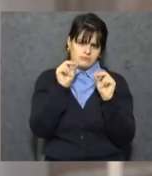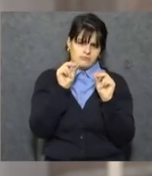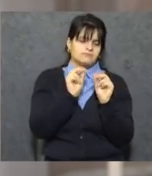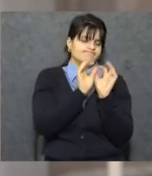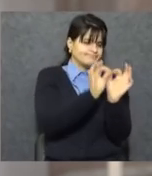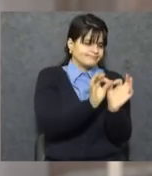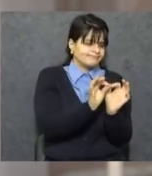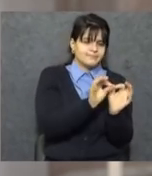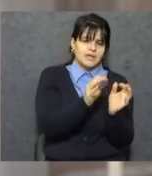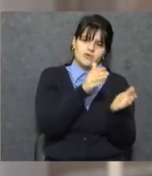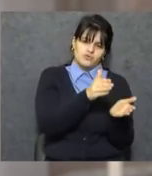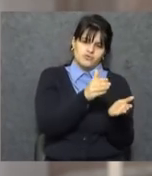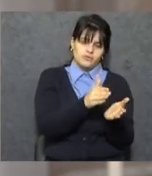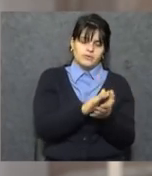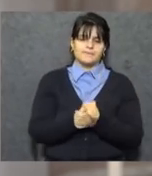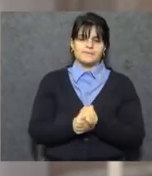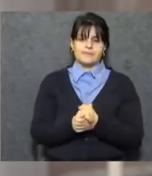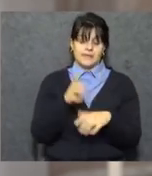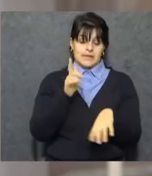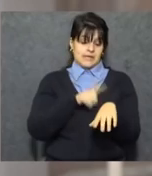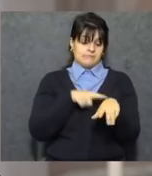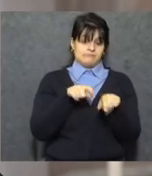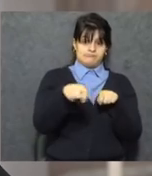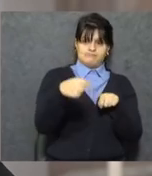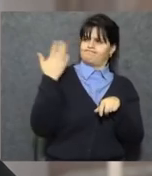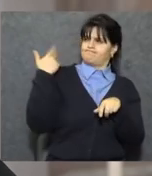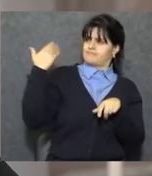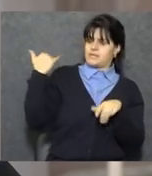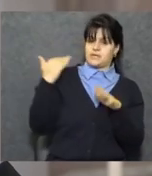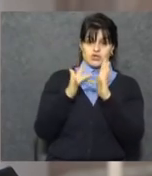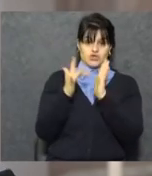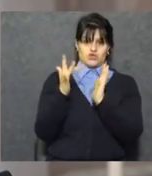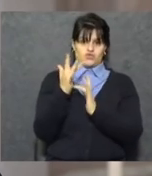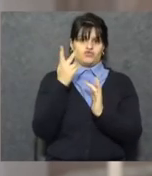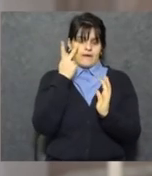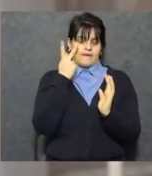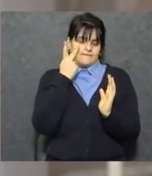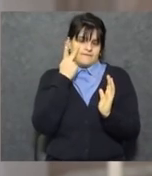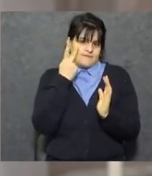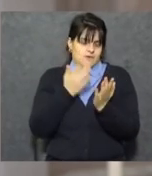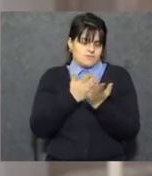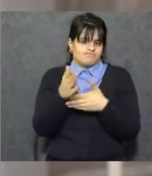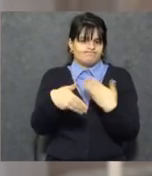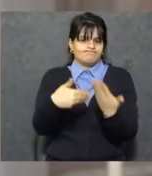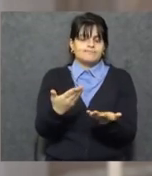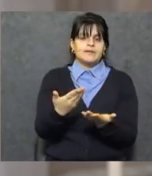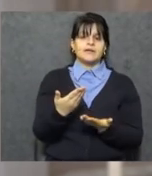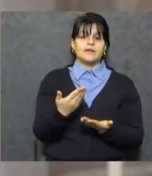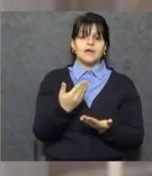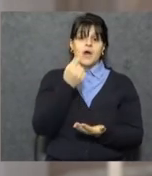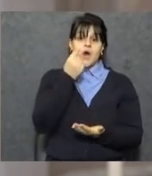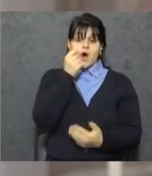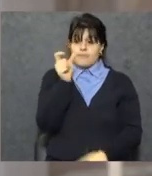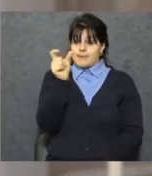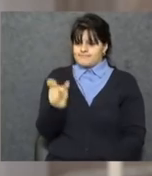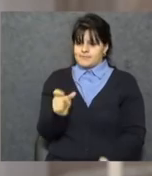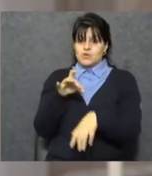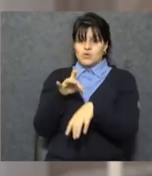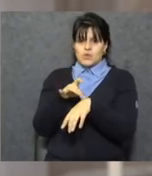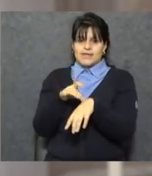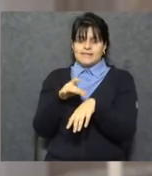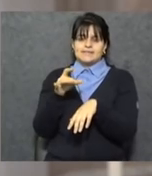No tempo de Jesus, o leproso estava excluído da comunidade